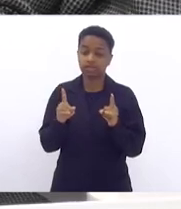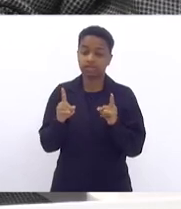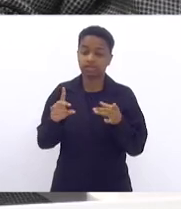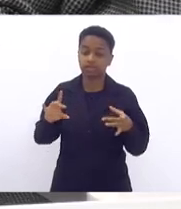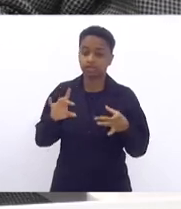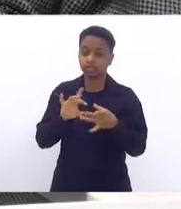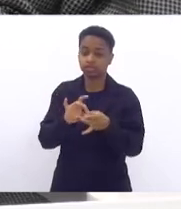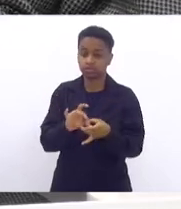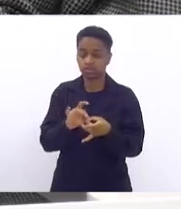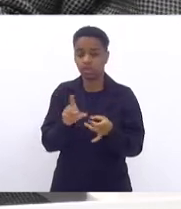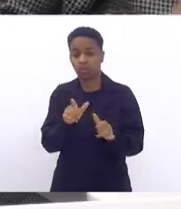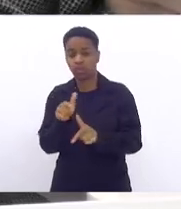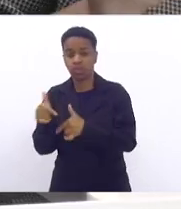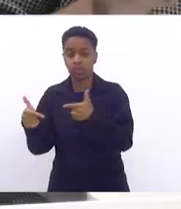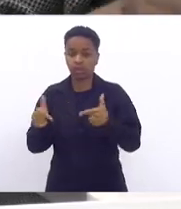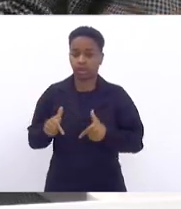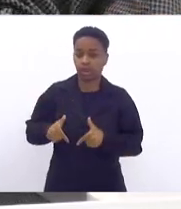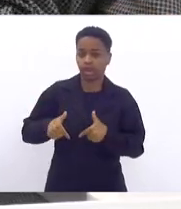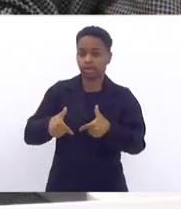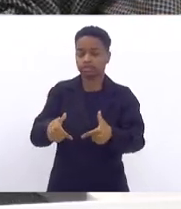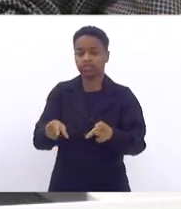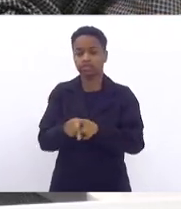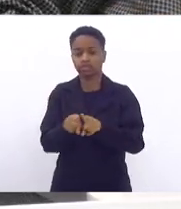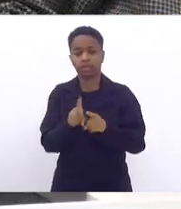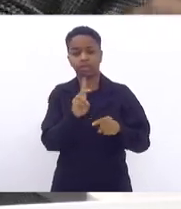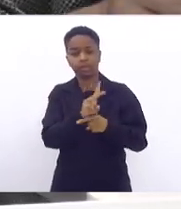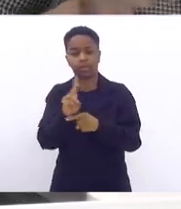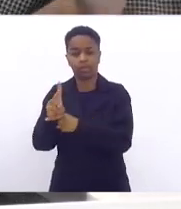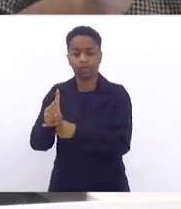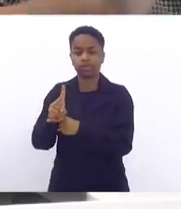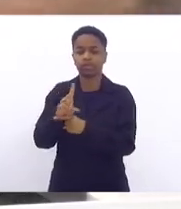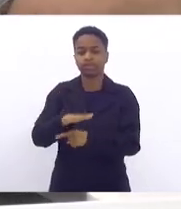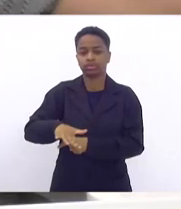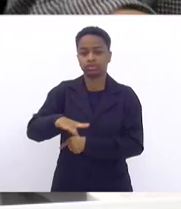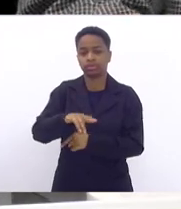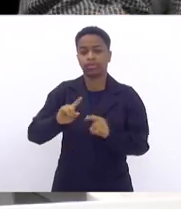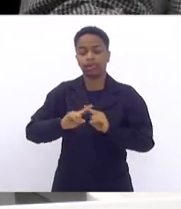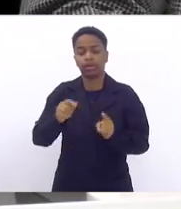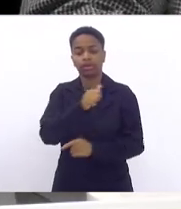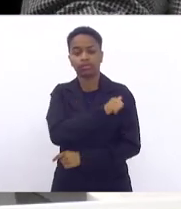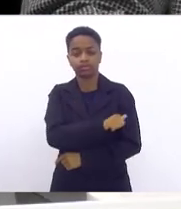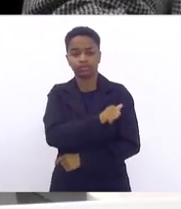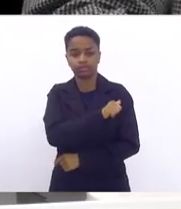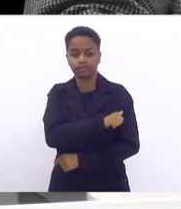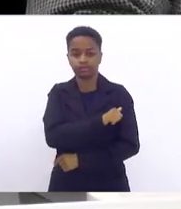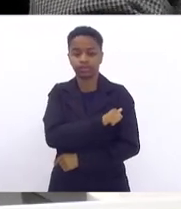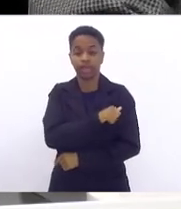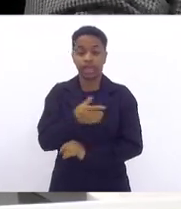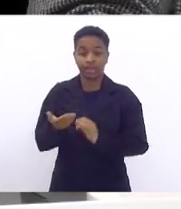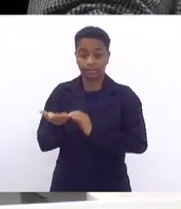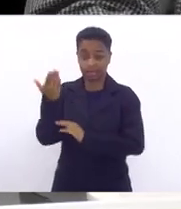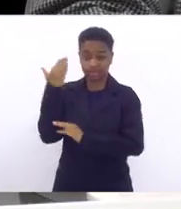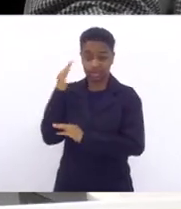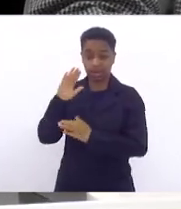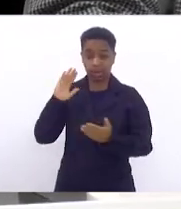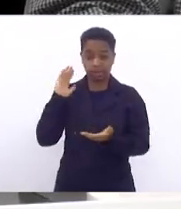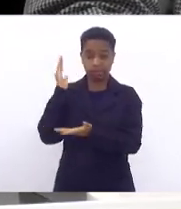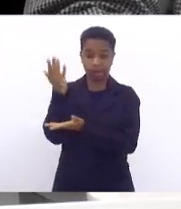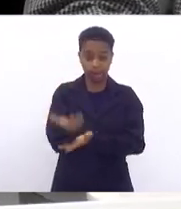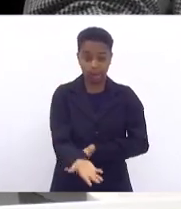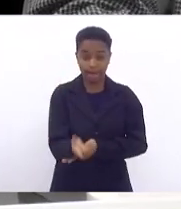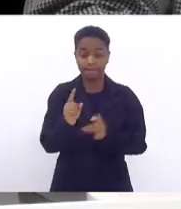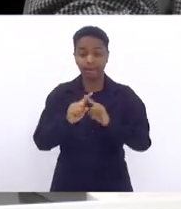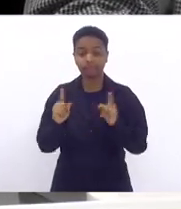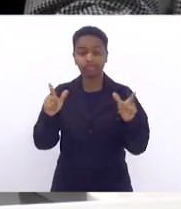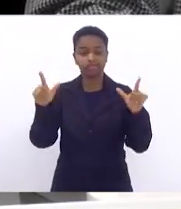com outras medidas, guarda-parque, criação, o Rio de Janeiro passou do maior desmatador da Mata Atlântica para o